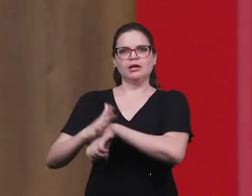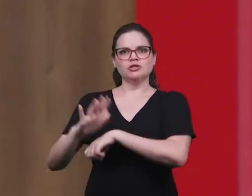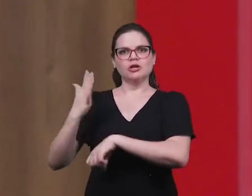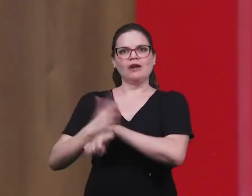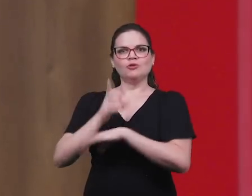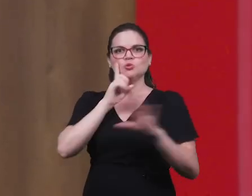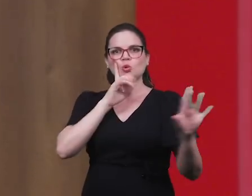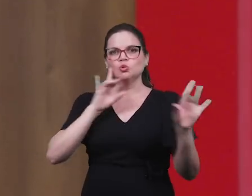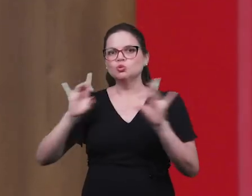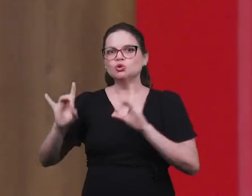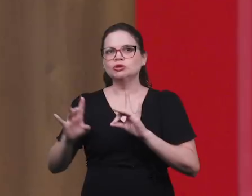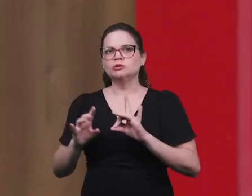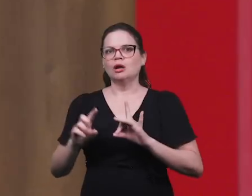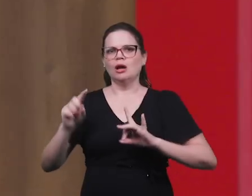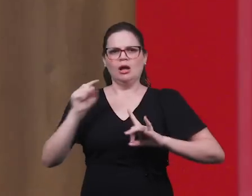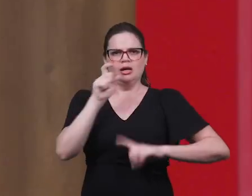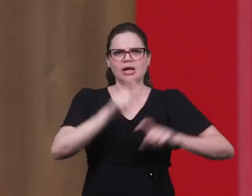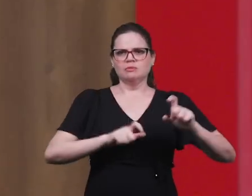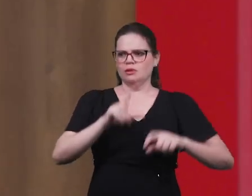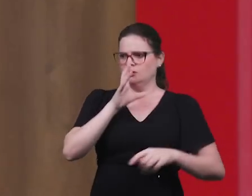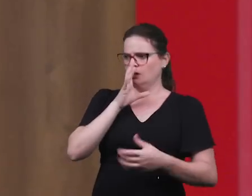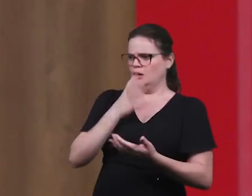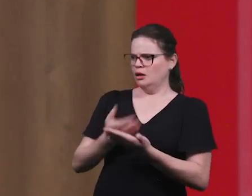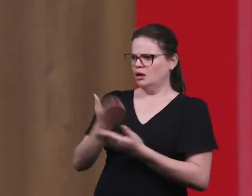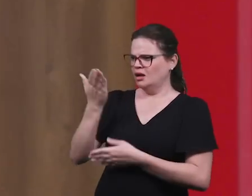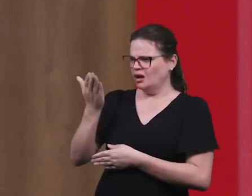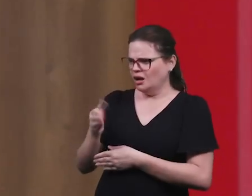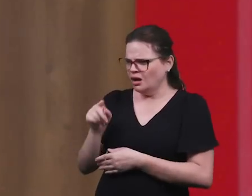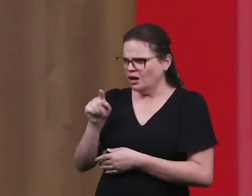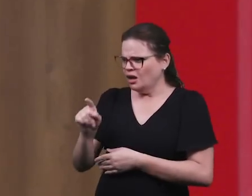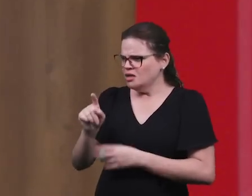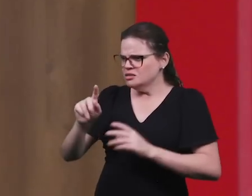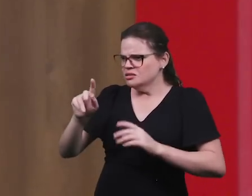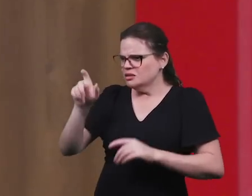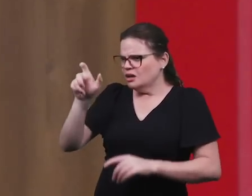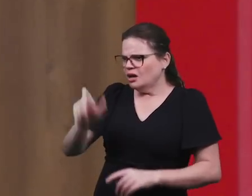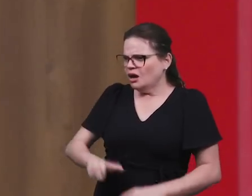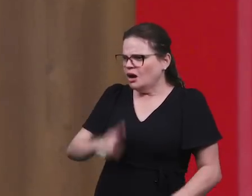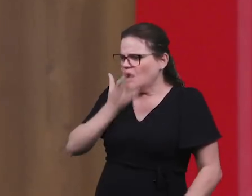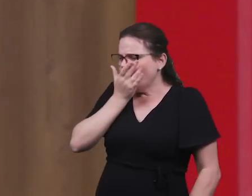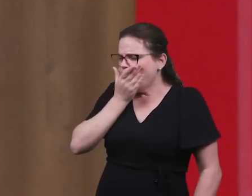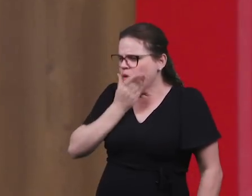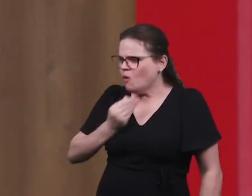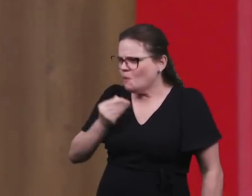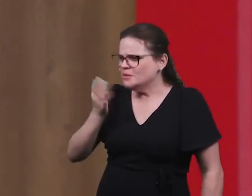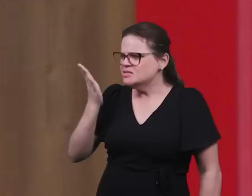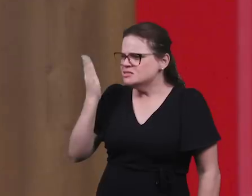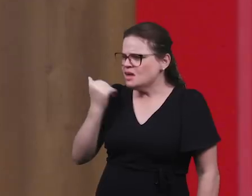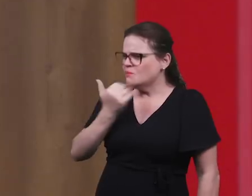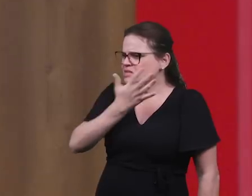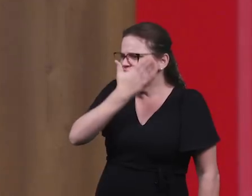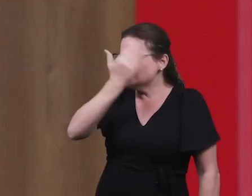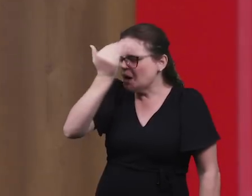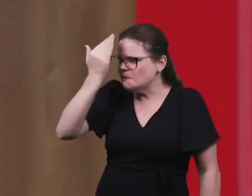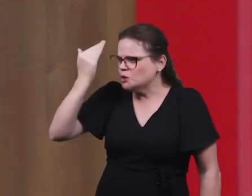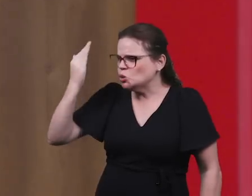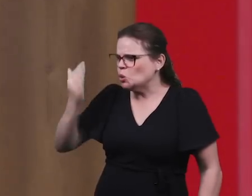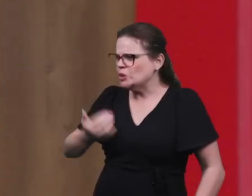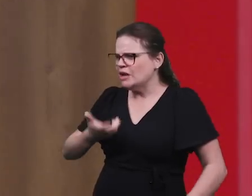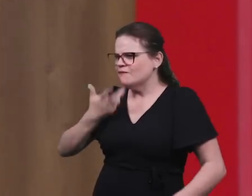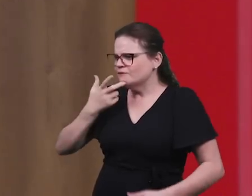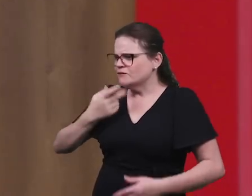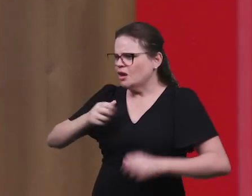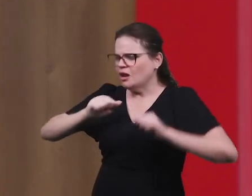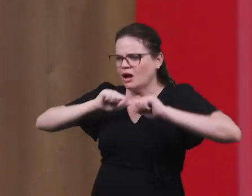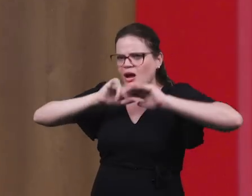Que as pessoas perguntavam assim, mas que homem é esse? Que tem essas palavras com tanta autoridade, que coloca as suas palavras, faz as suas colocações